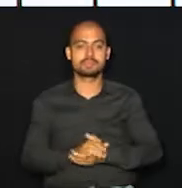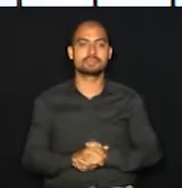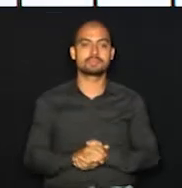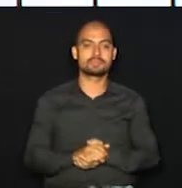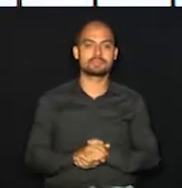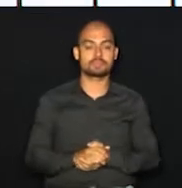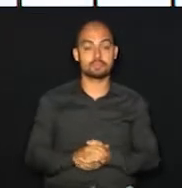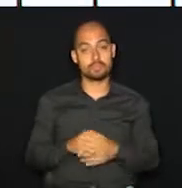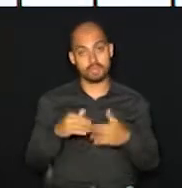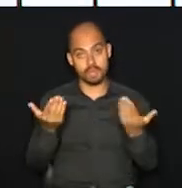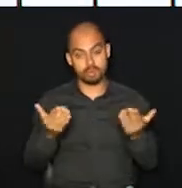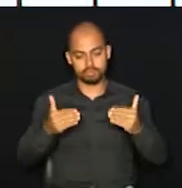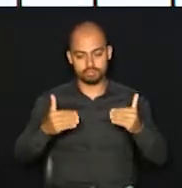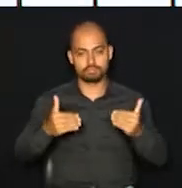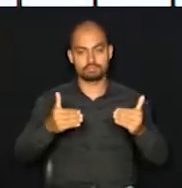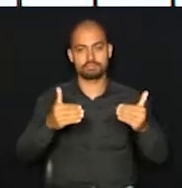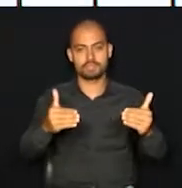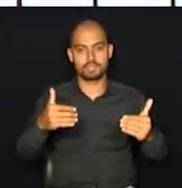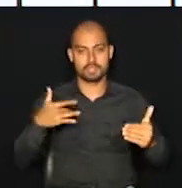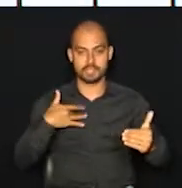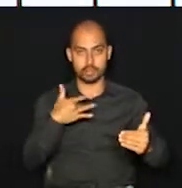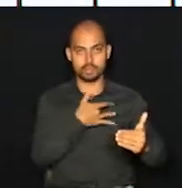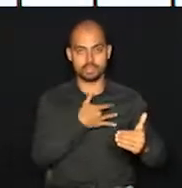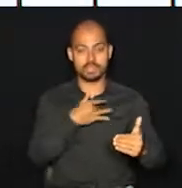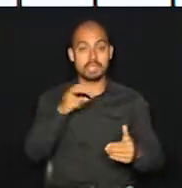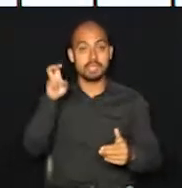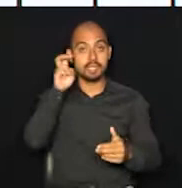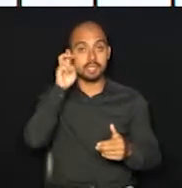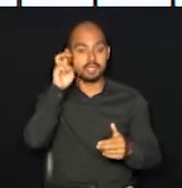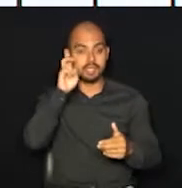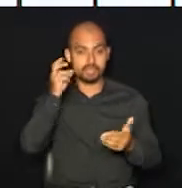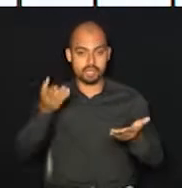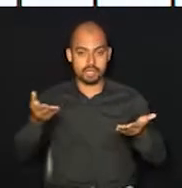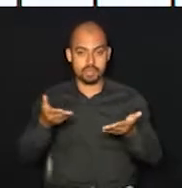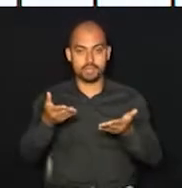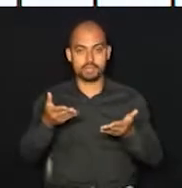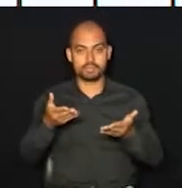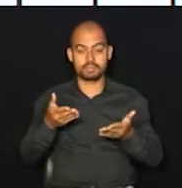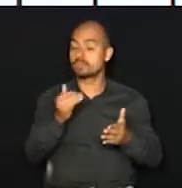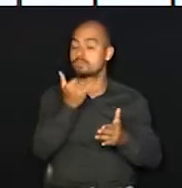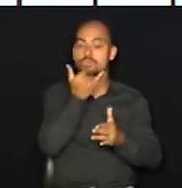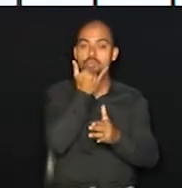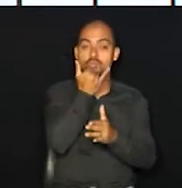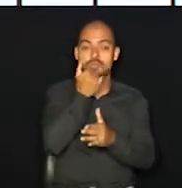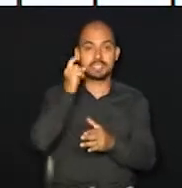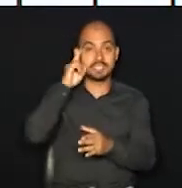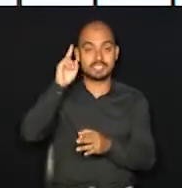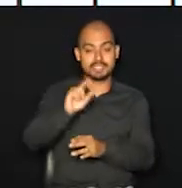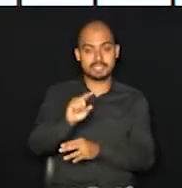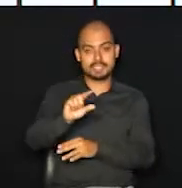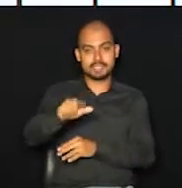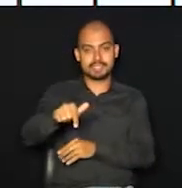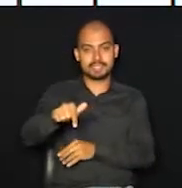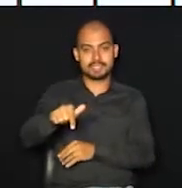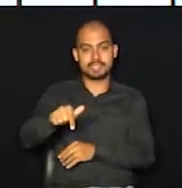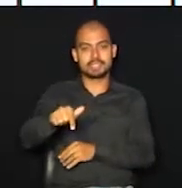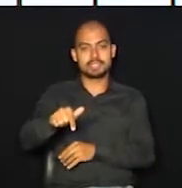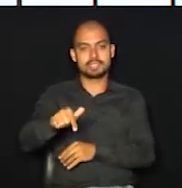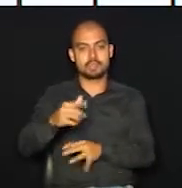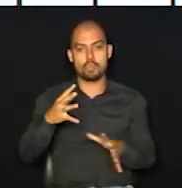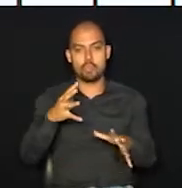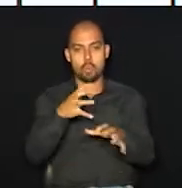com o Ministério da Saúde, até esta quinta-feira, até o dia 17, na verdade, nós tínhamos aí